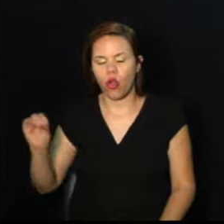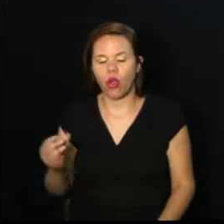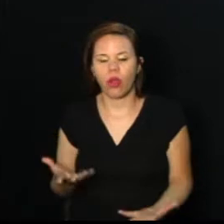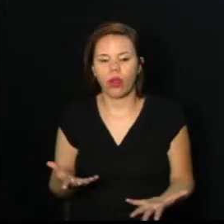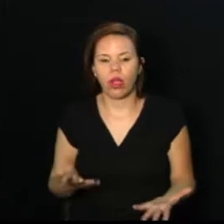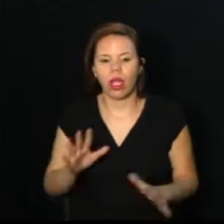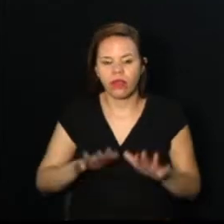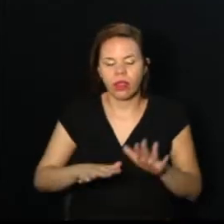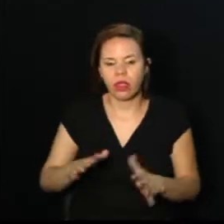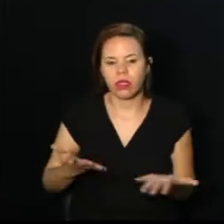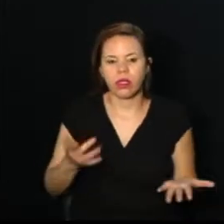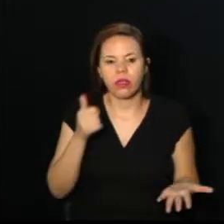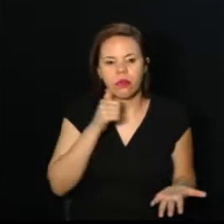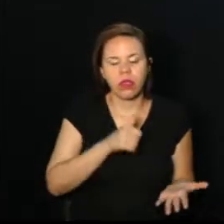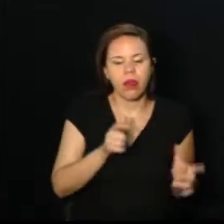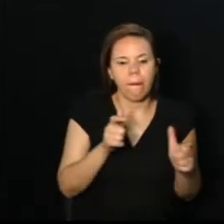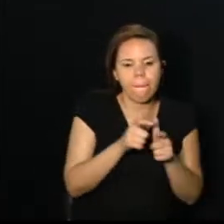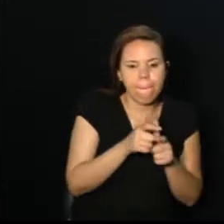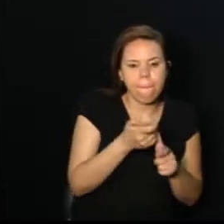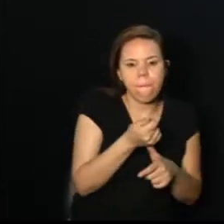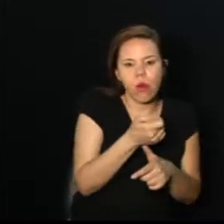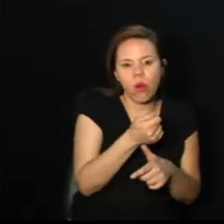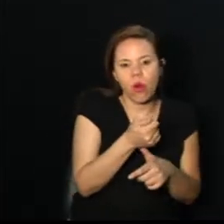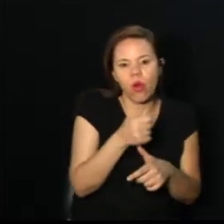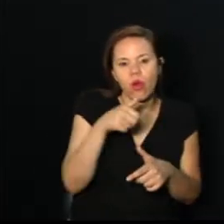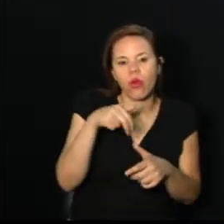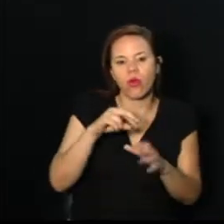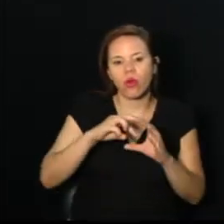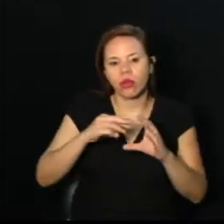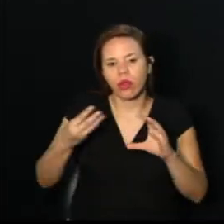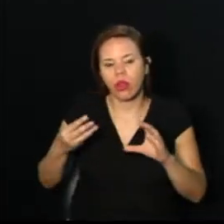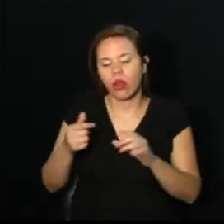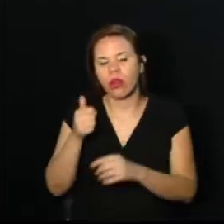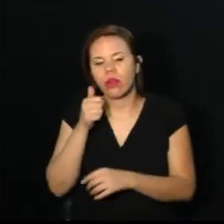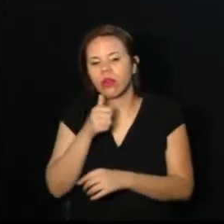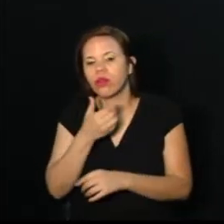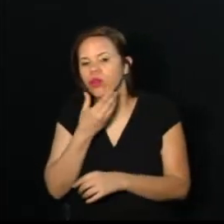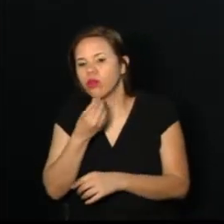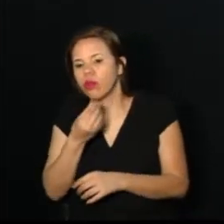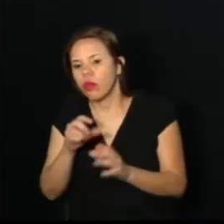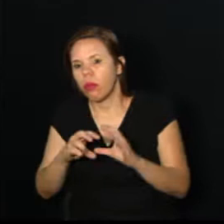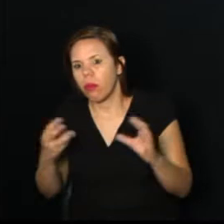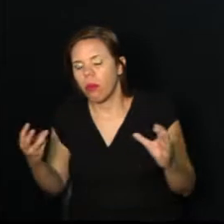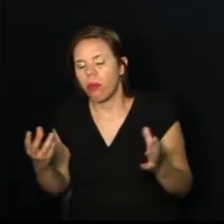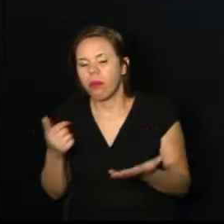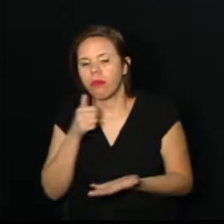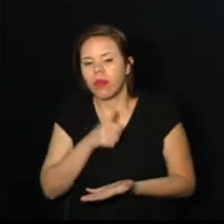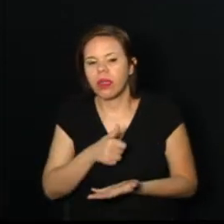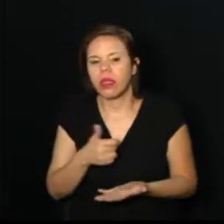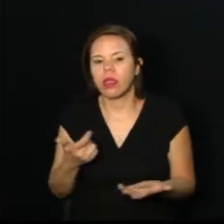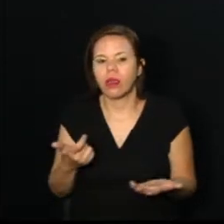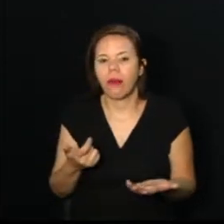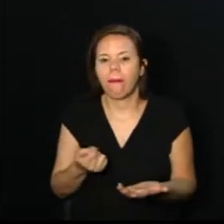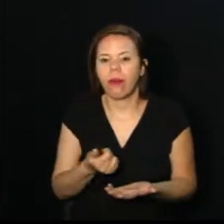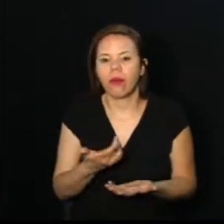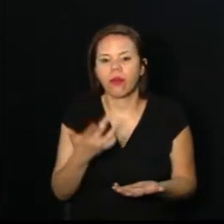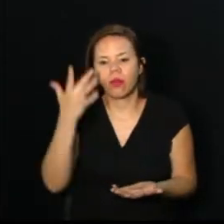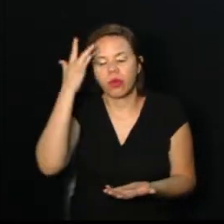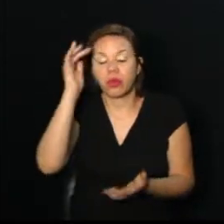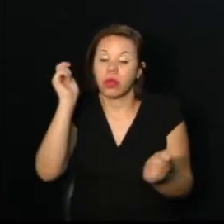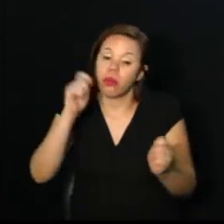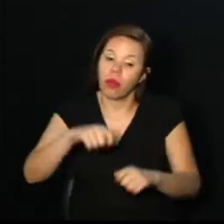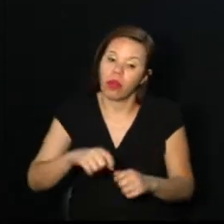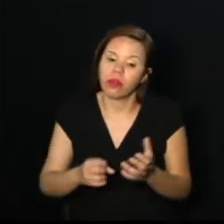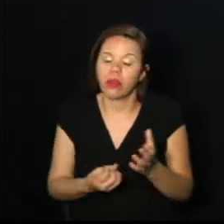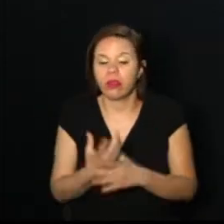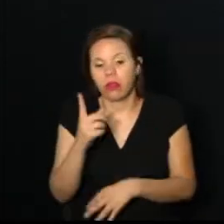muito neurônio causa problemas. O que não causa em meninas, né?